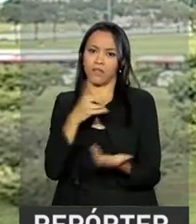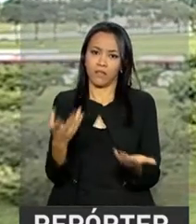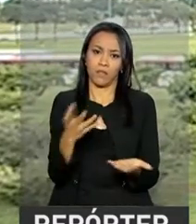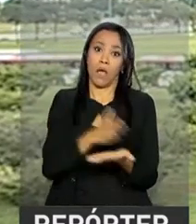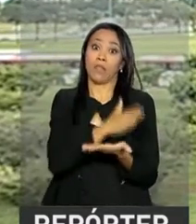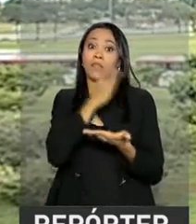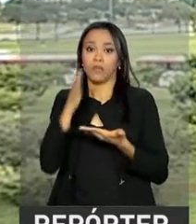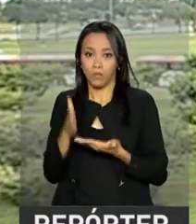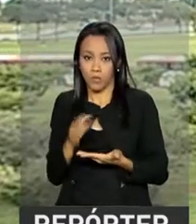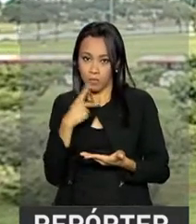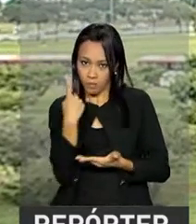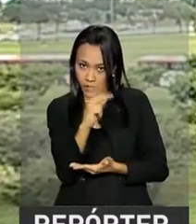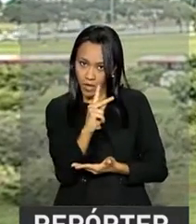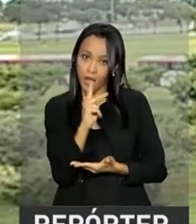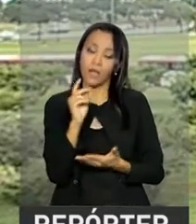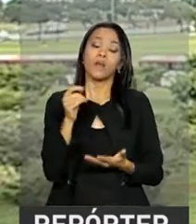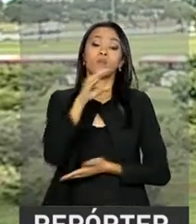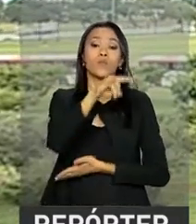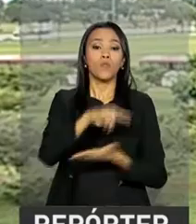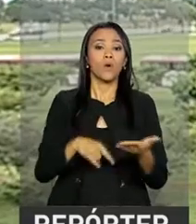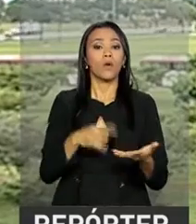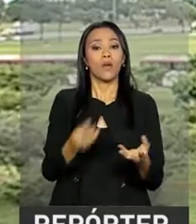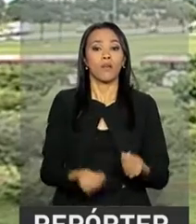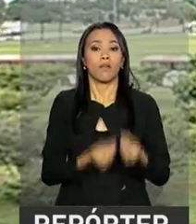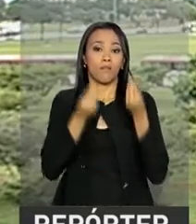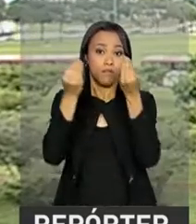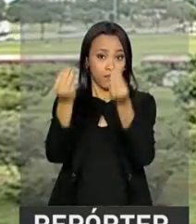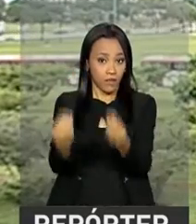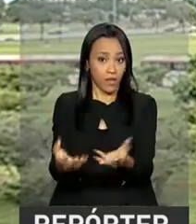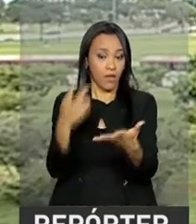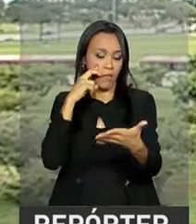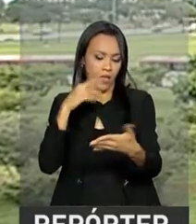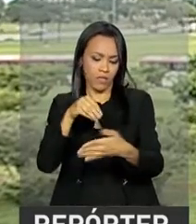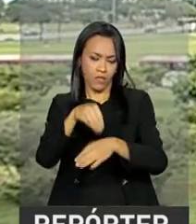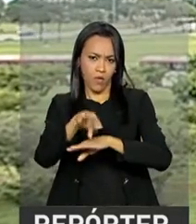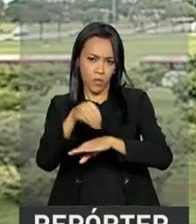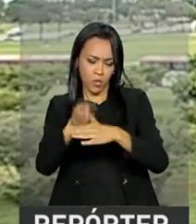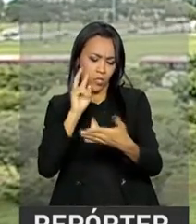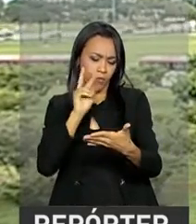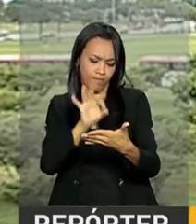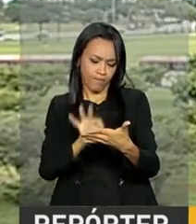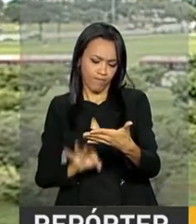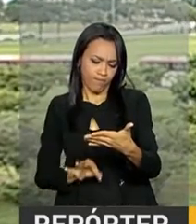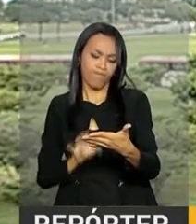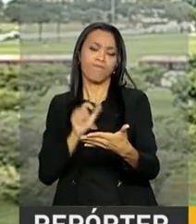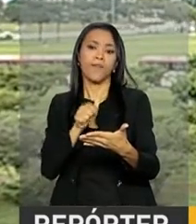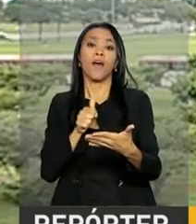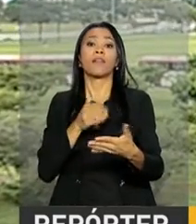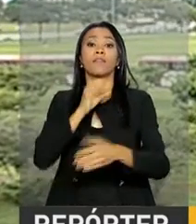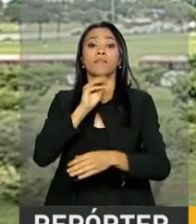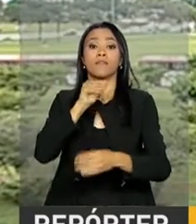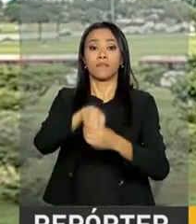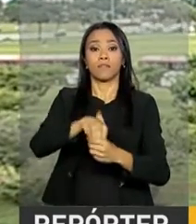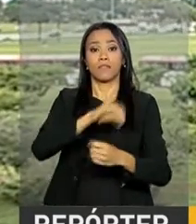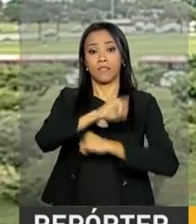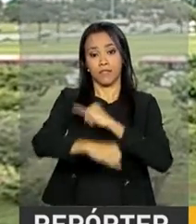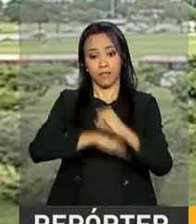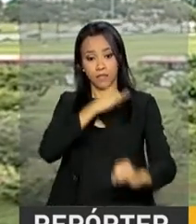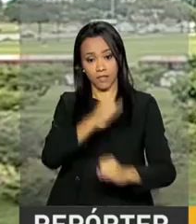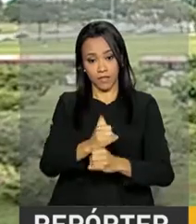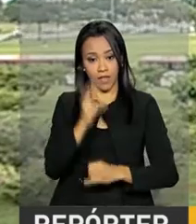documentos que devem ser entregues às instituições para confirmar as informações está disponível no site do prouni na internet